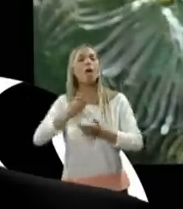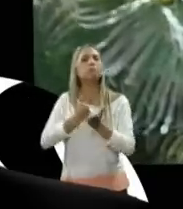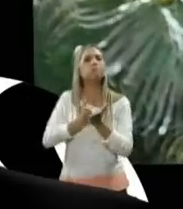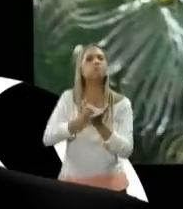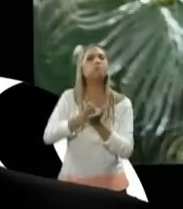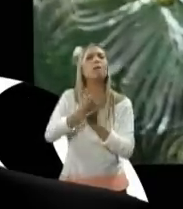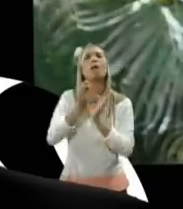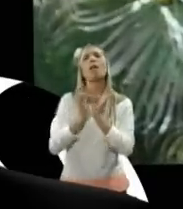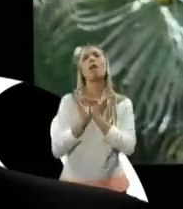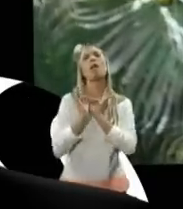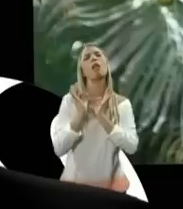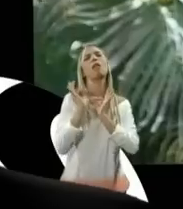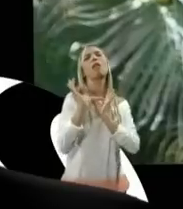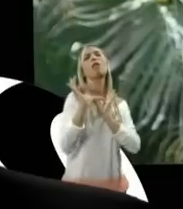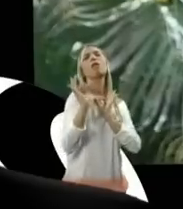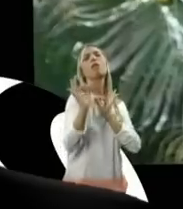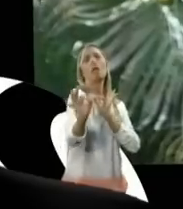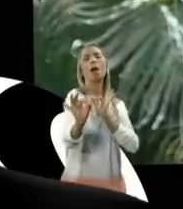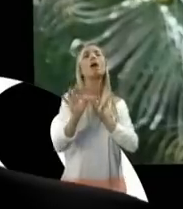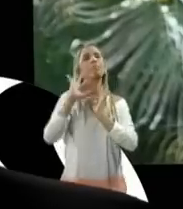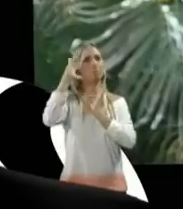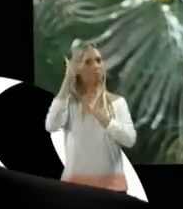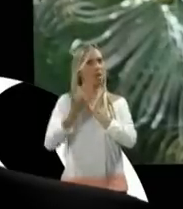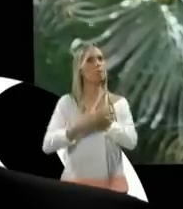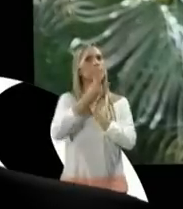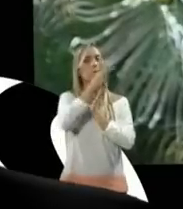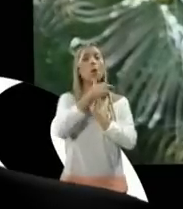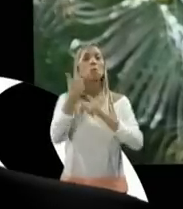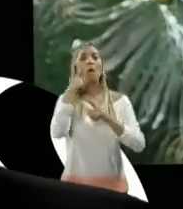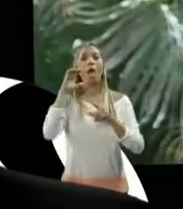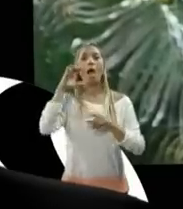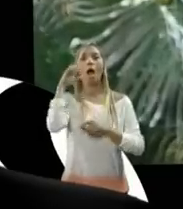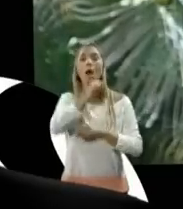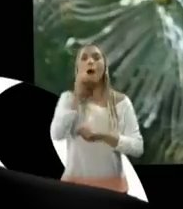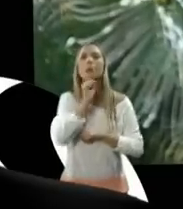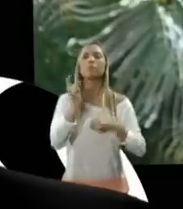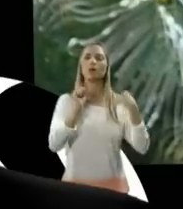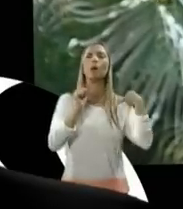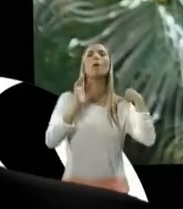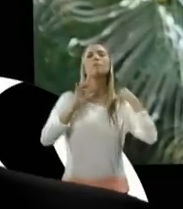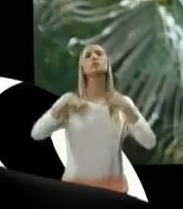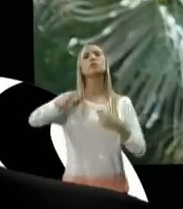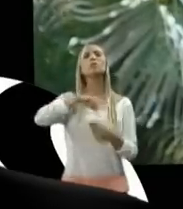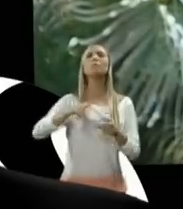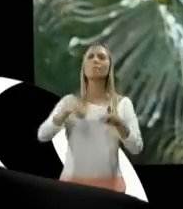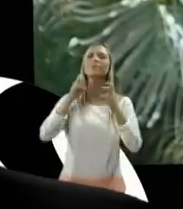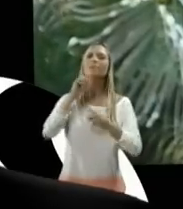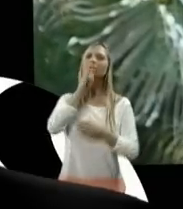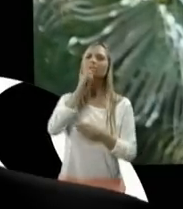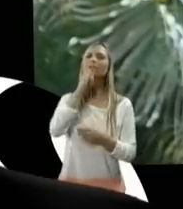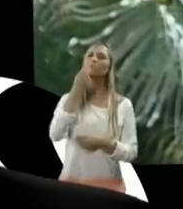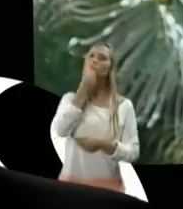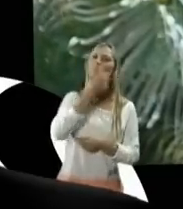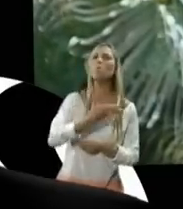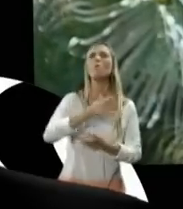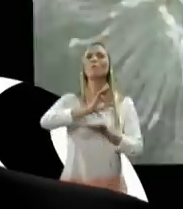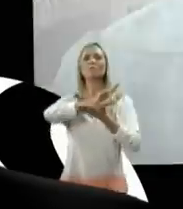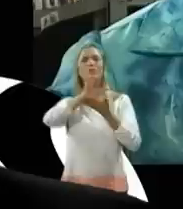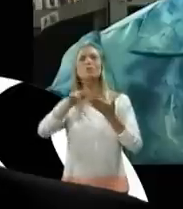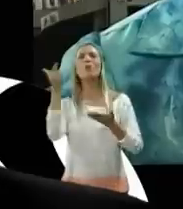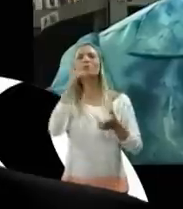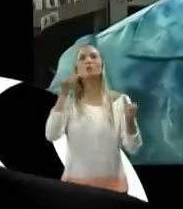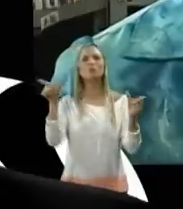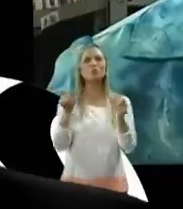colhe as coisas de uma forma imediata, mas nós já podemos perceber dentro das nossas atividades alguns exemplos muito bacanas, né, muito positivos no sentido dessa